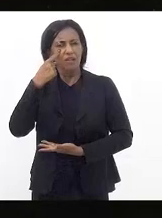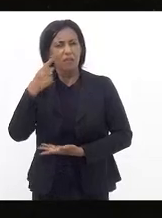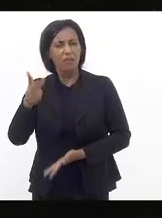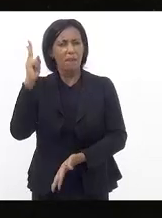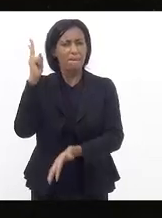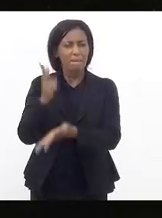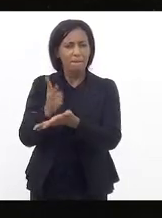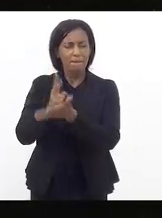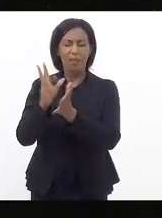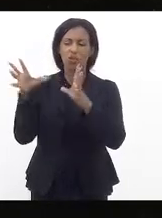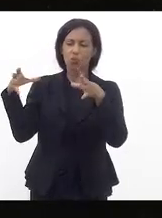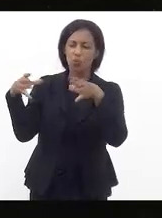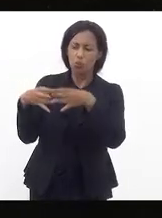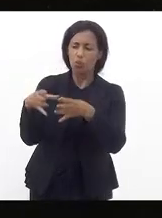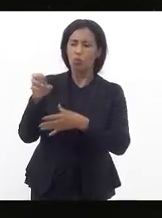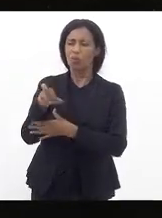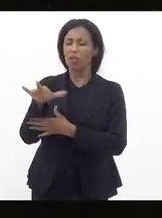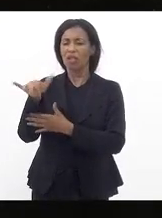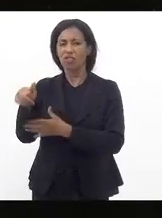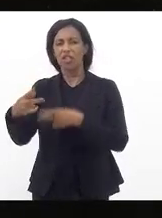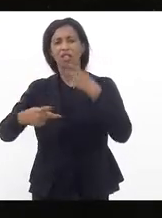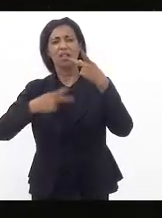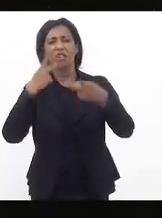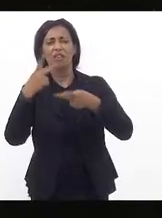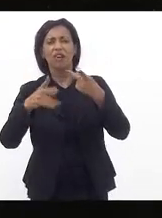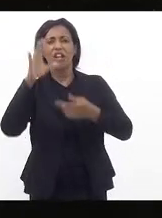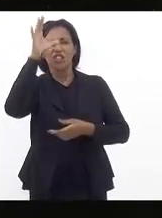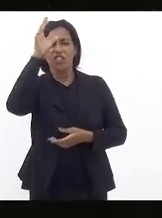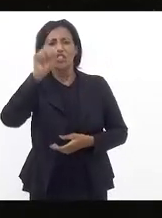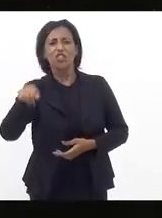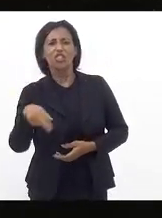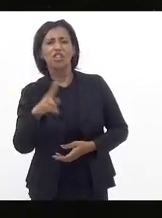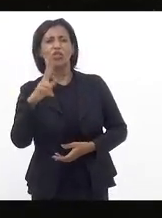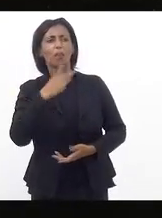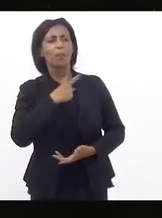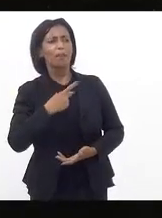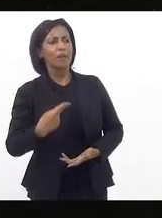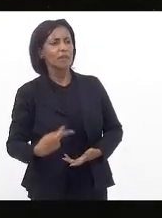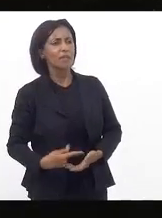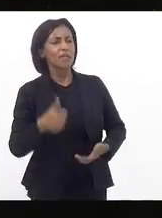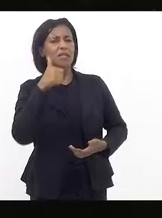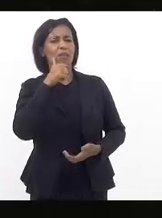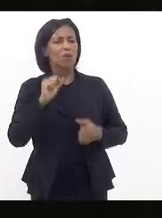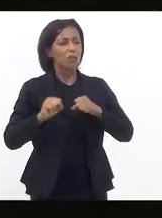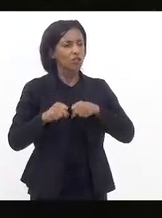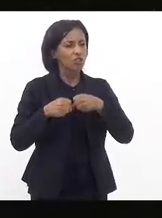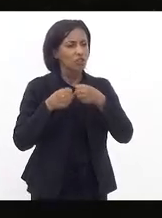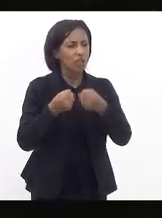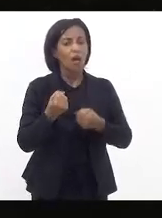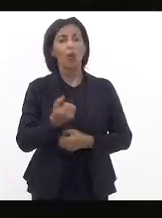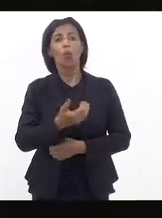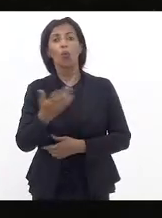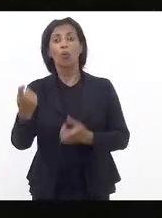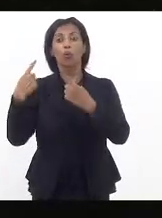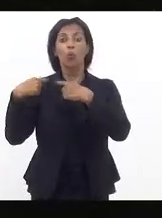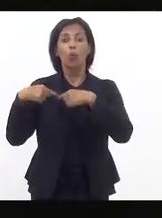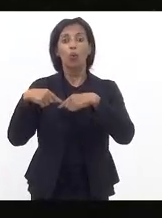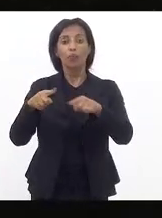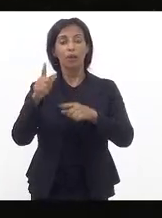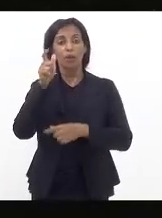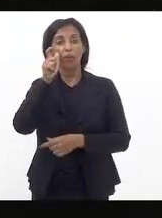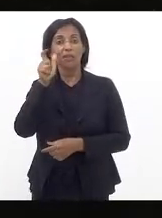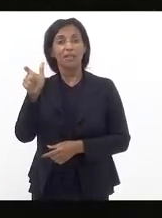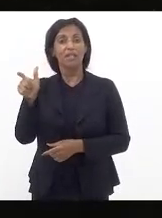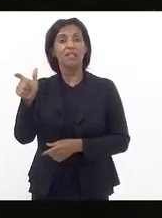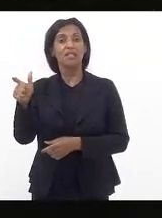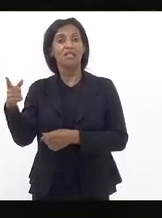Aquela mesma galera da esquerda que falaram tia Ju presidenta mulher de carro quando contrariou os interesses